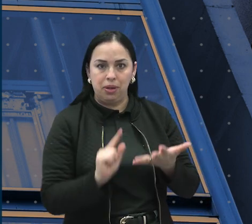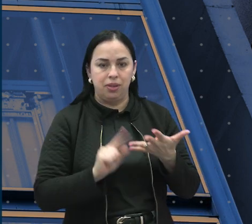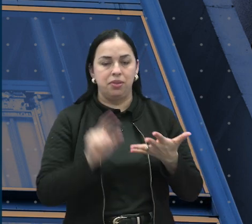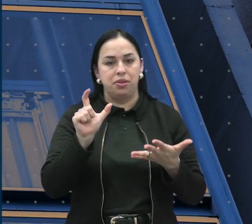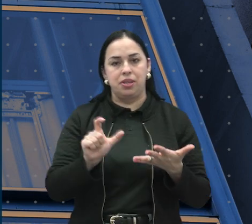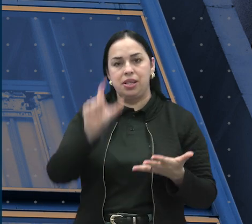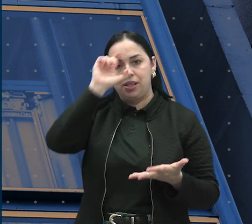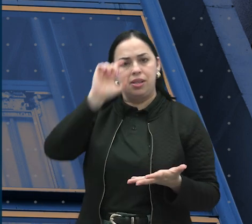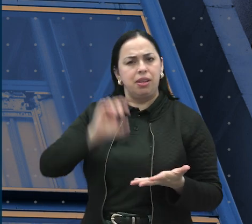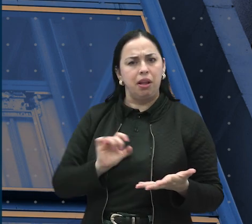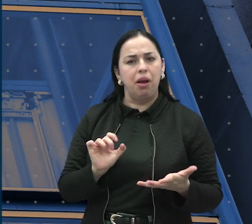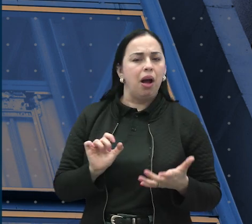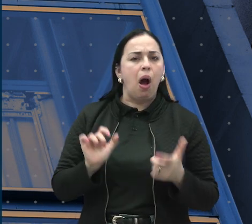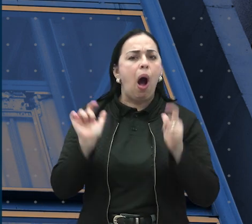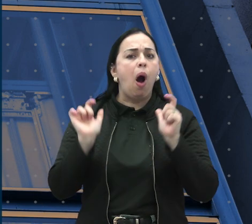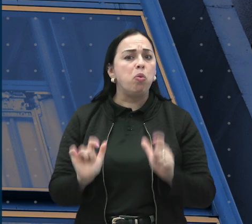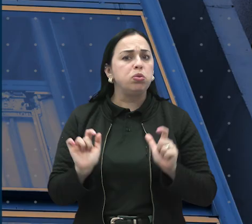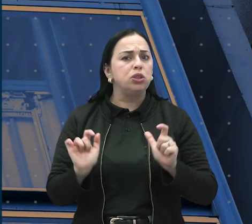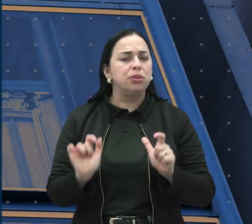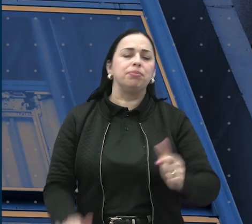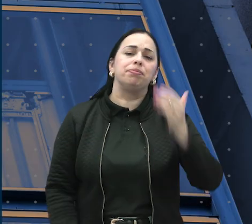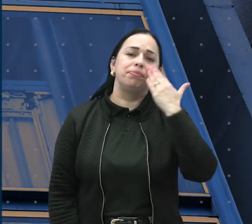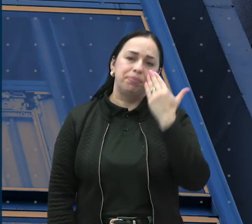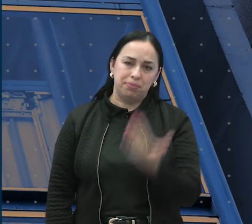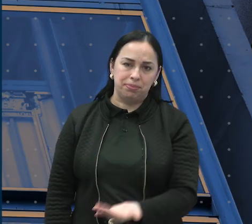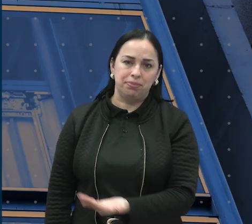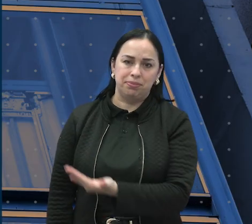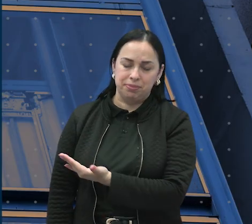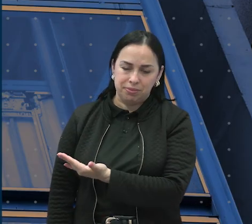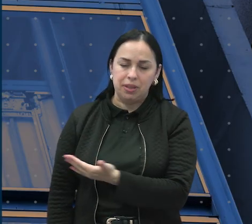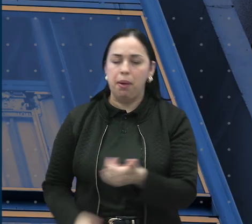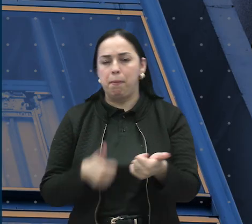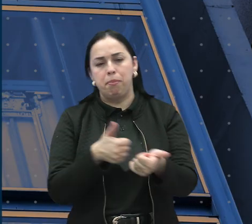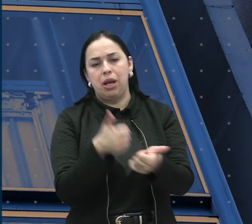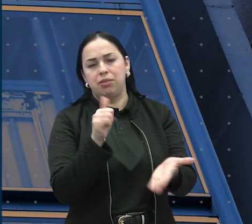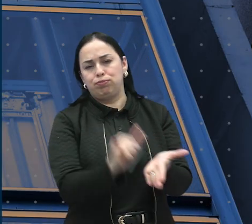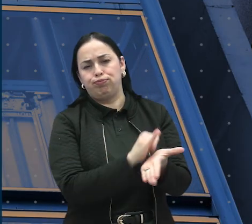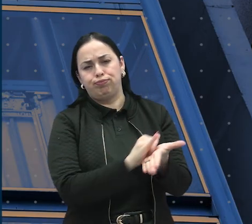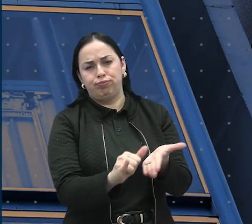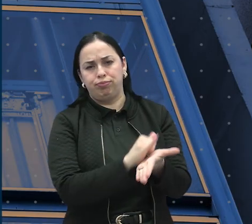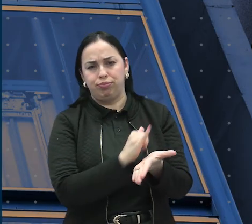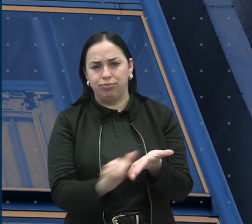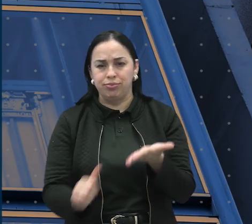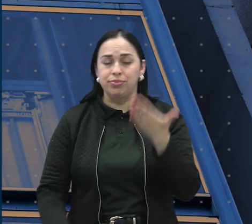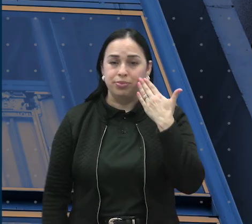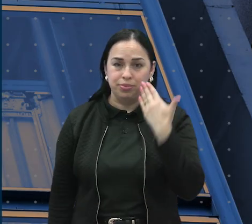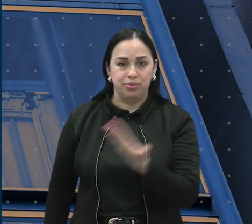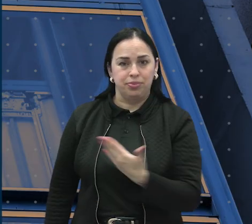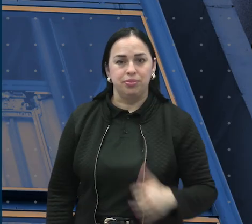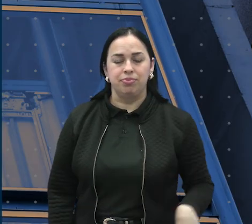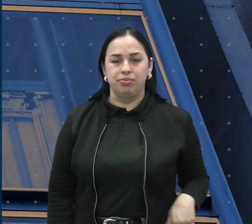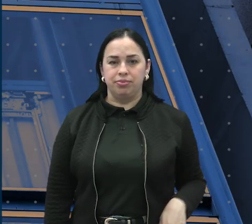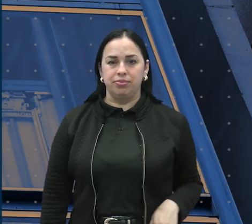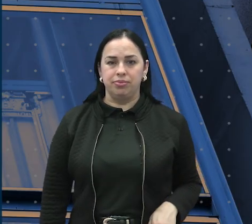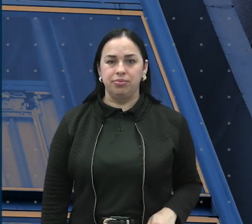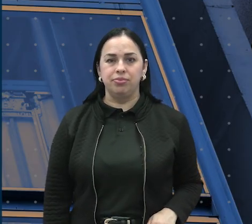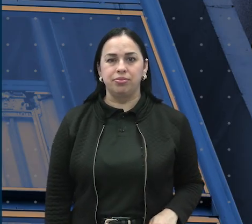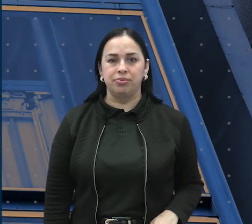e o cartão cidadão. O PAT fica na Praça Afonso Pena, número 175, no